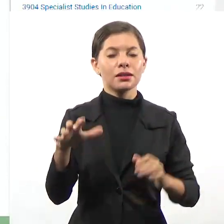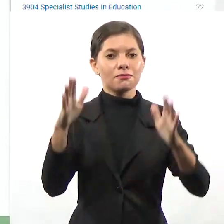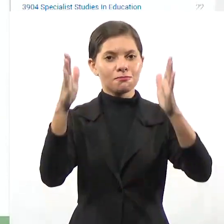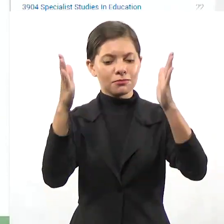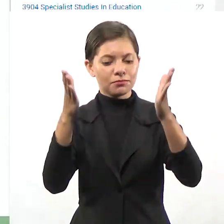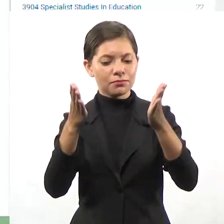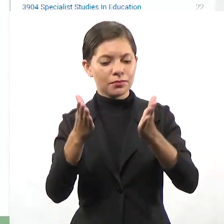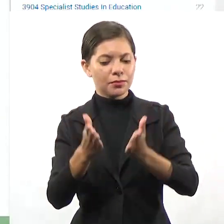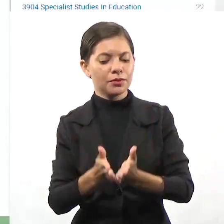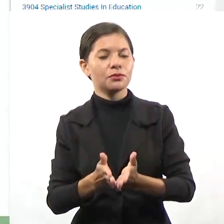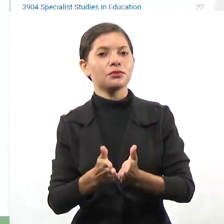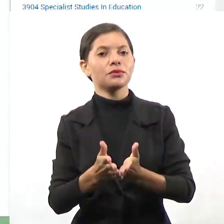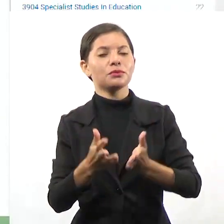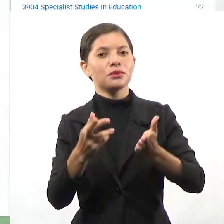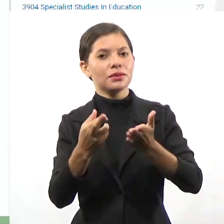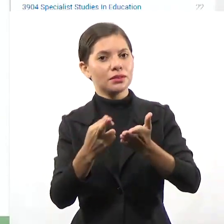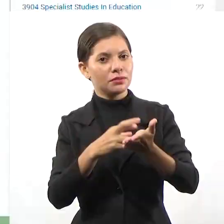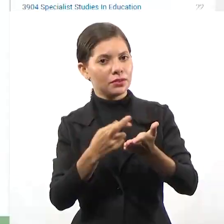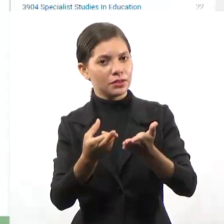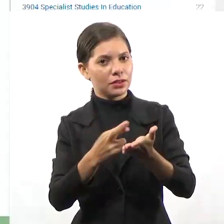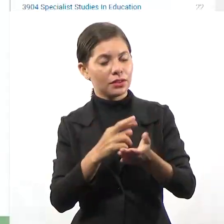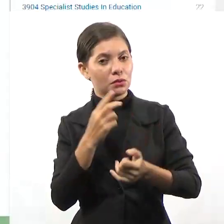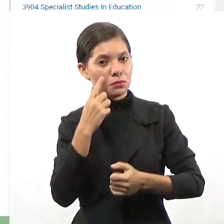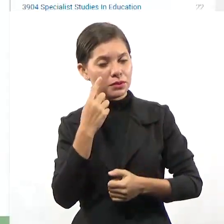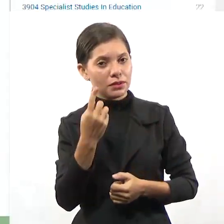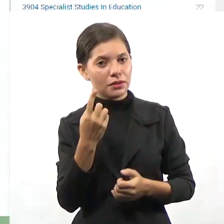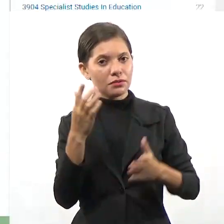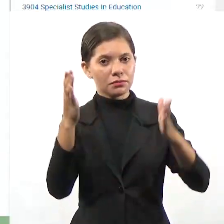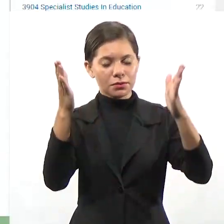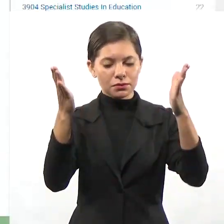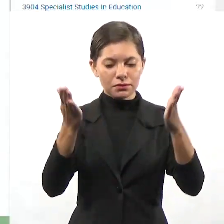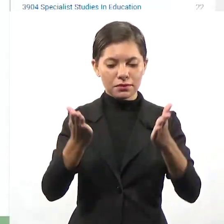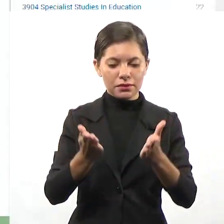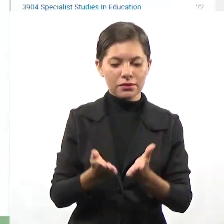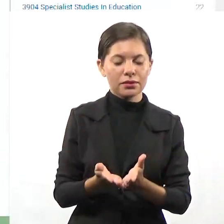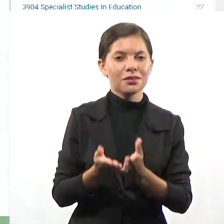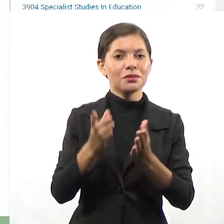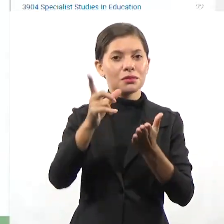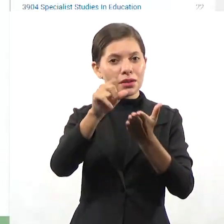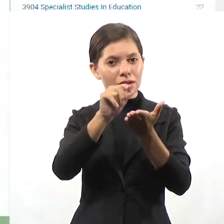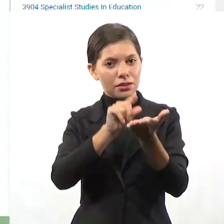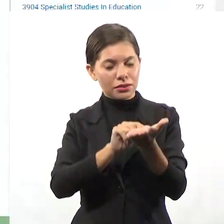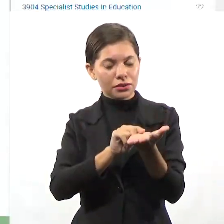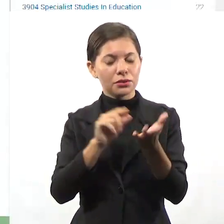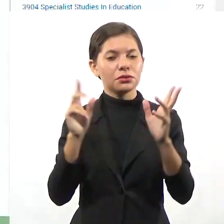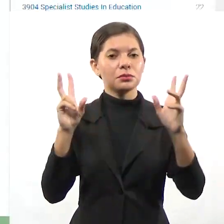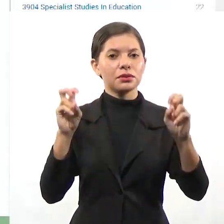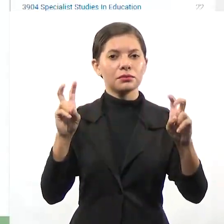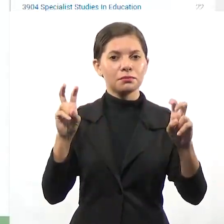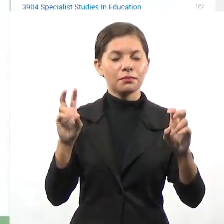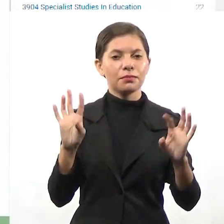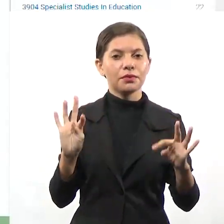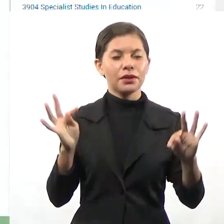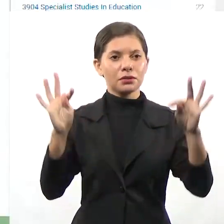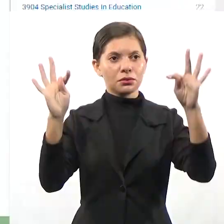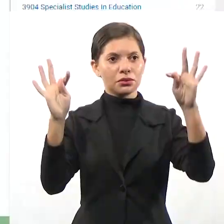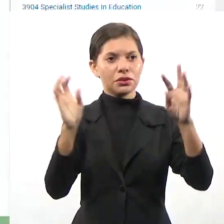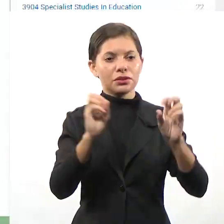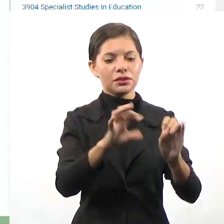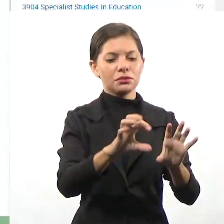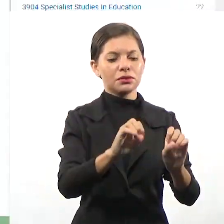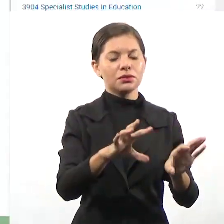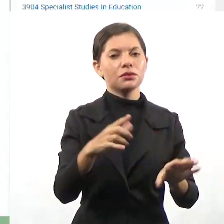artigos sobre a temática tecnologias educacionais de 2021 a 2023 que foram publicados na